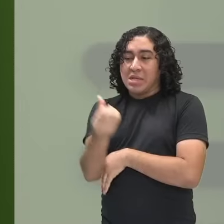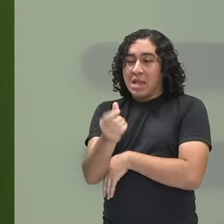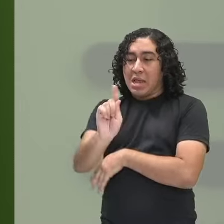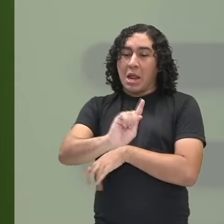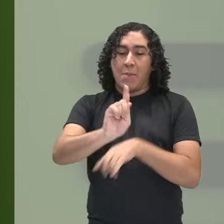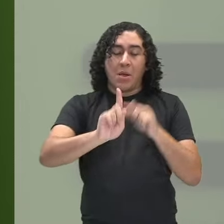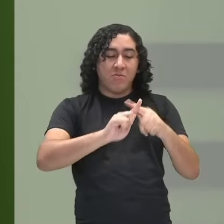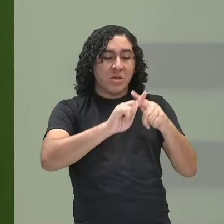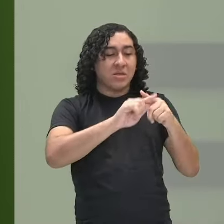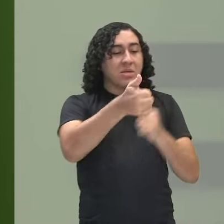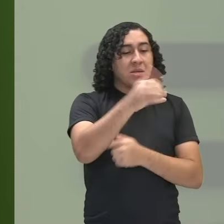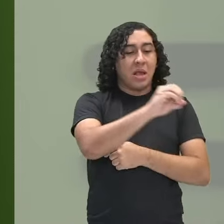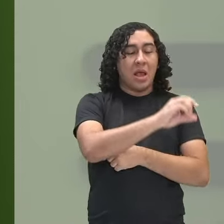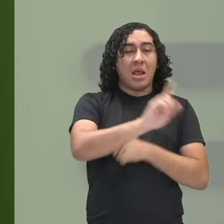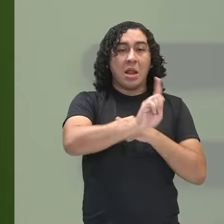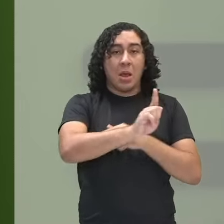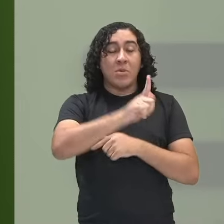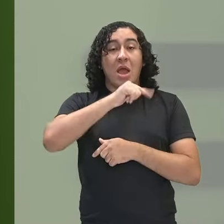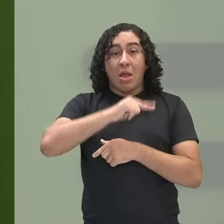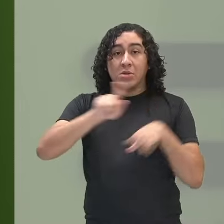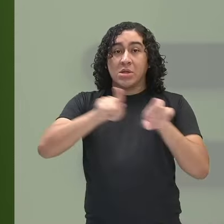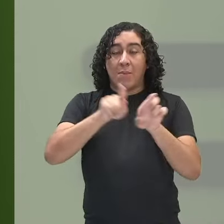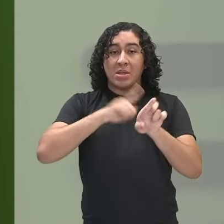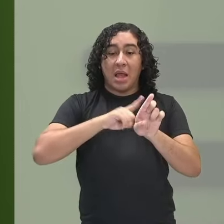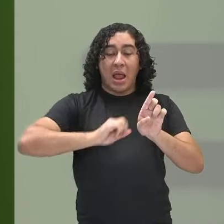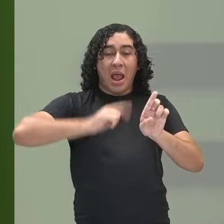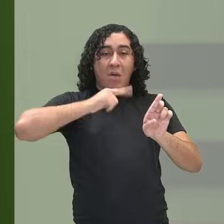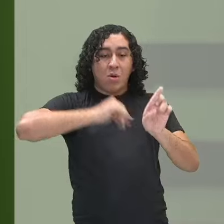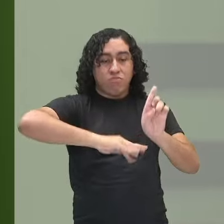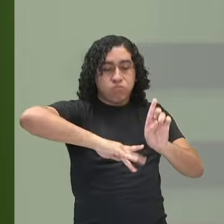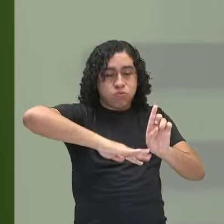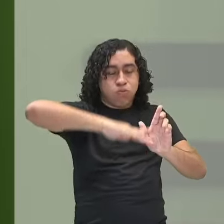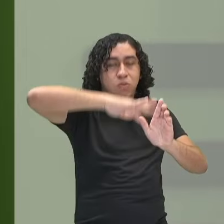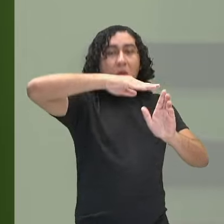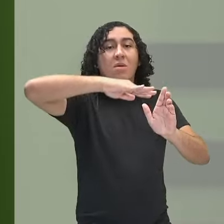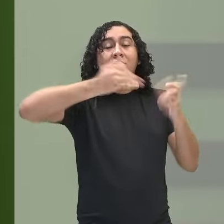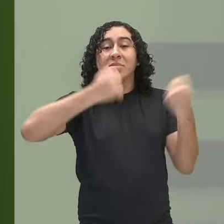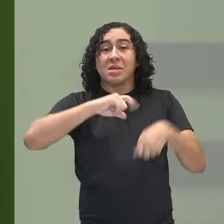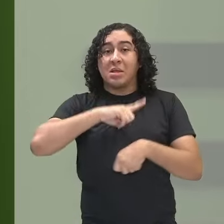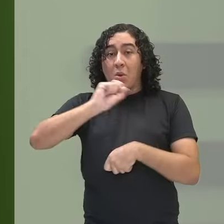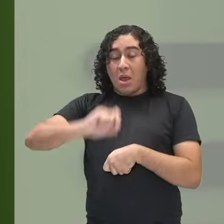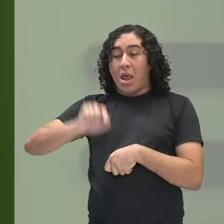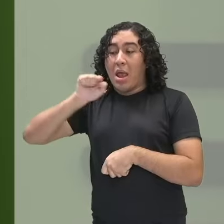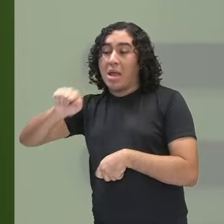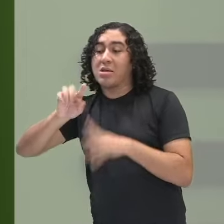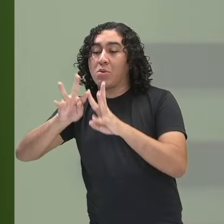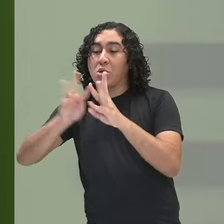100 gramas de água, e ele aumente a quantidade de água, você vai ter que aumentar também